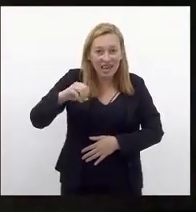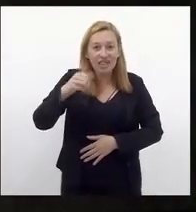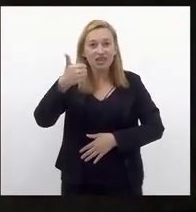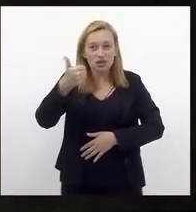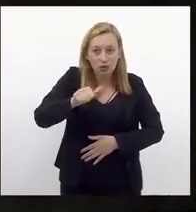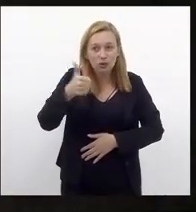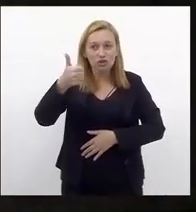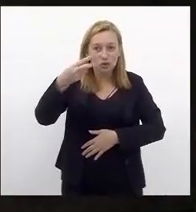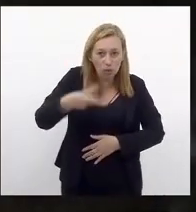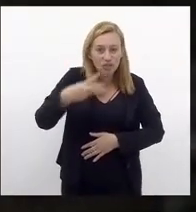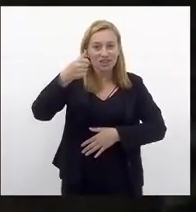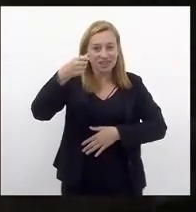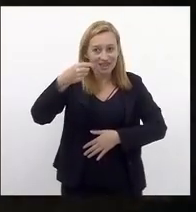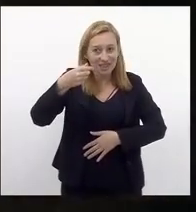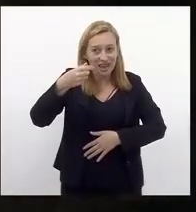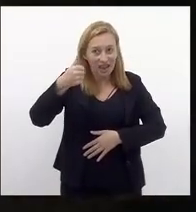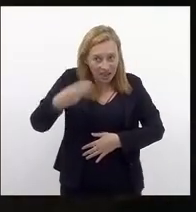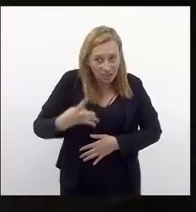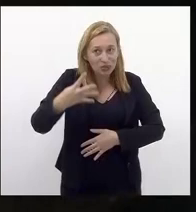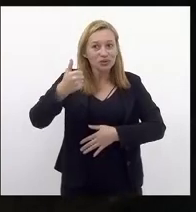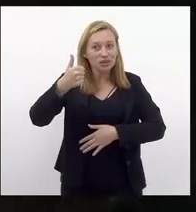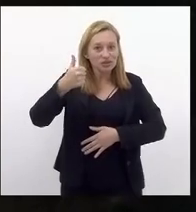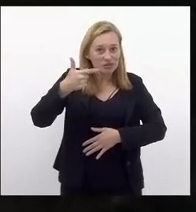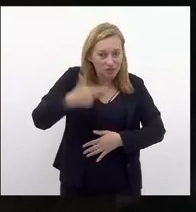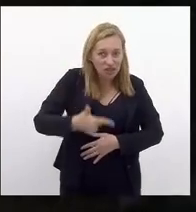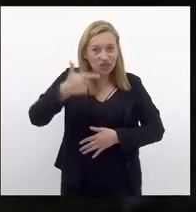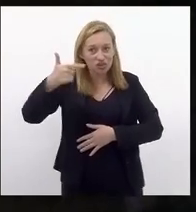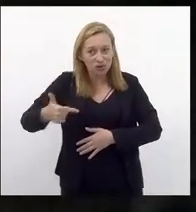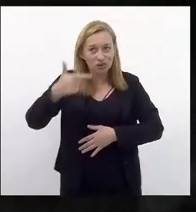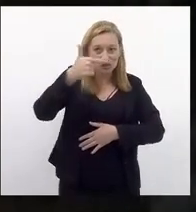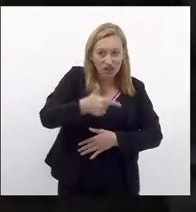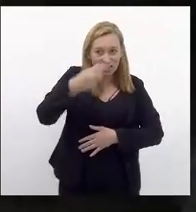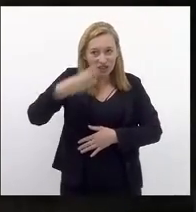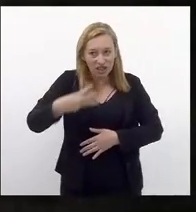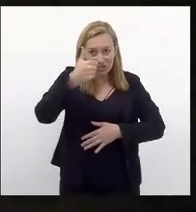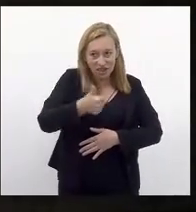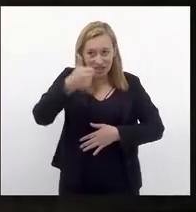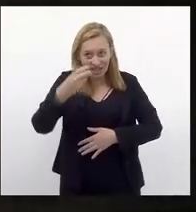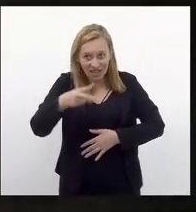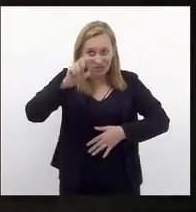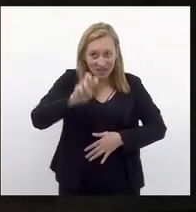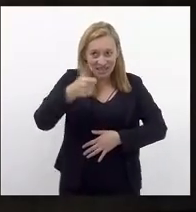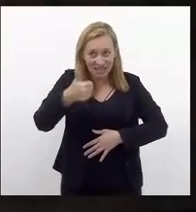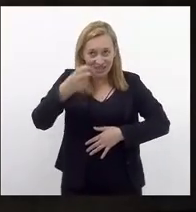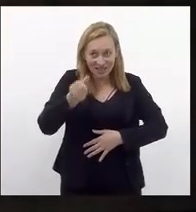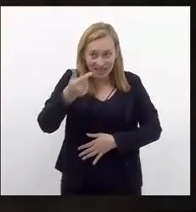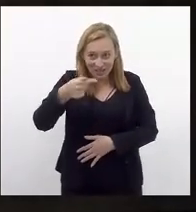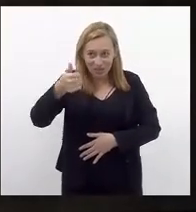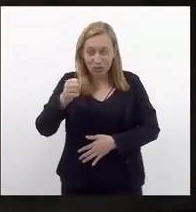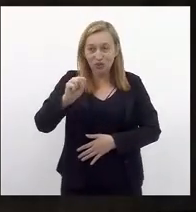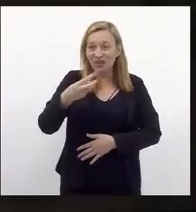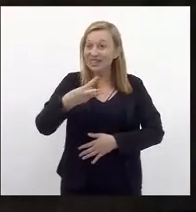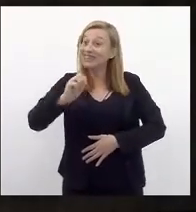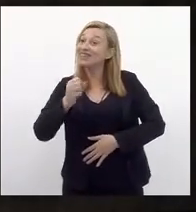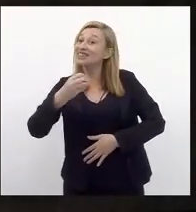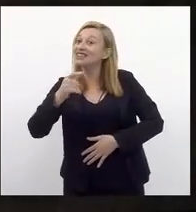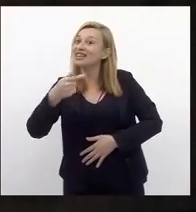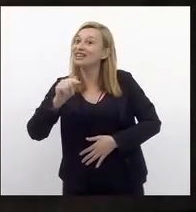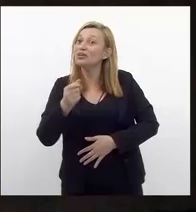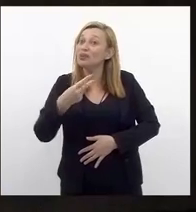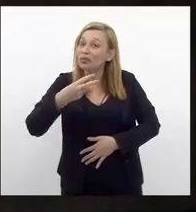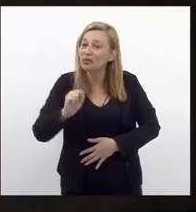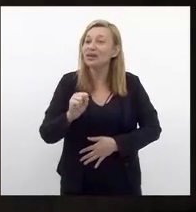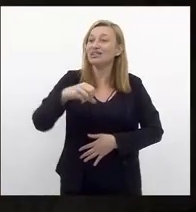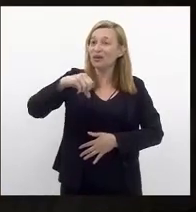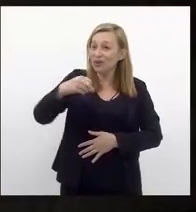11 12 13 14 21 22 23 e 25 26 27 28 29 30 36 e 48